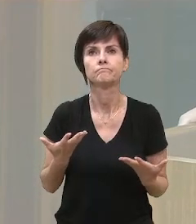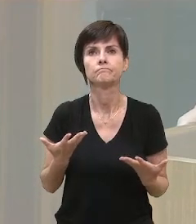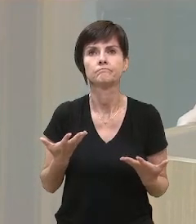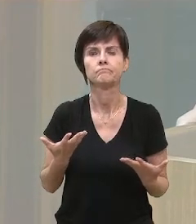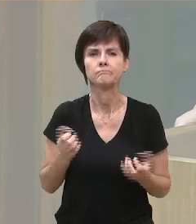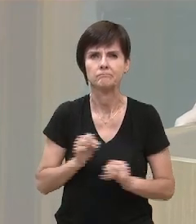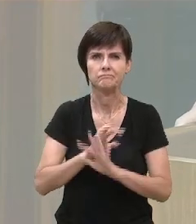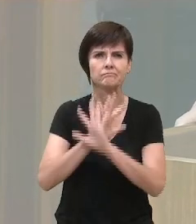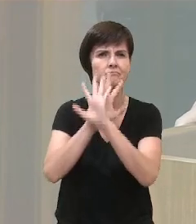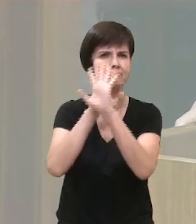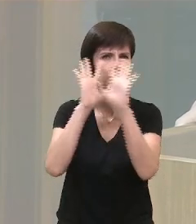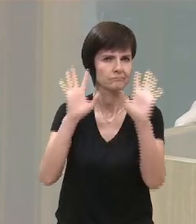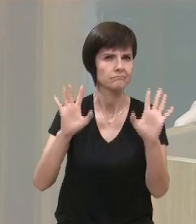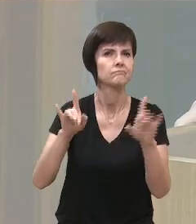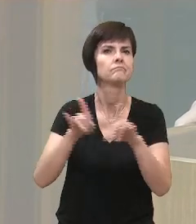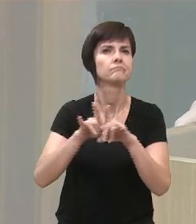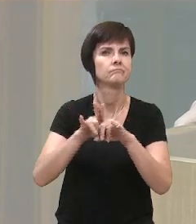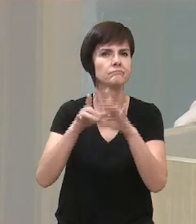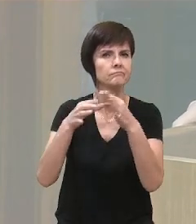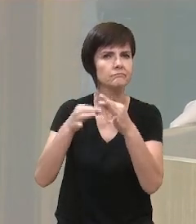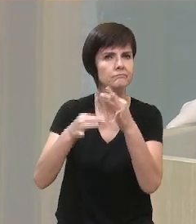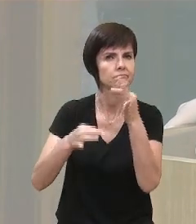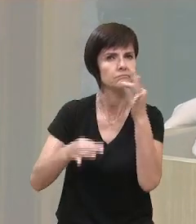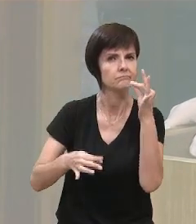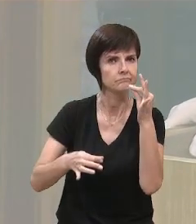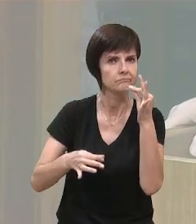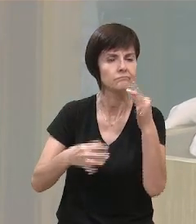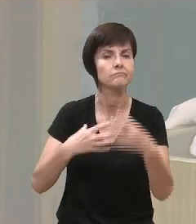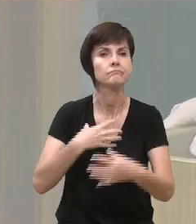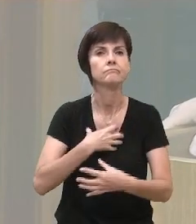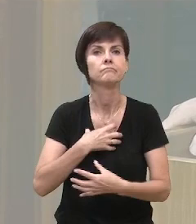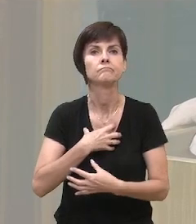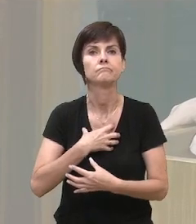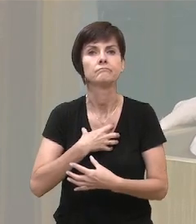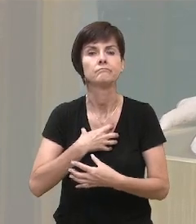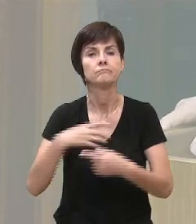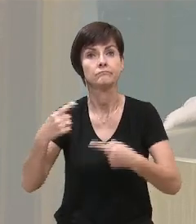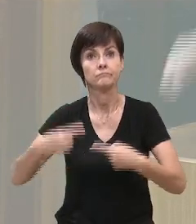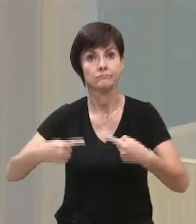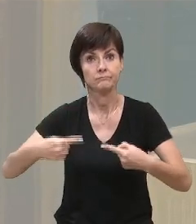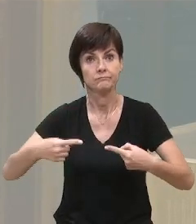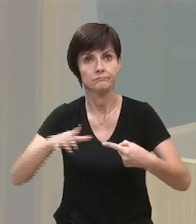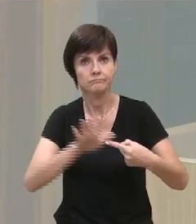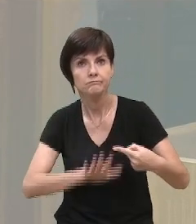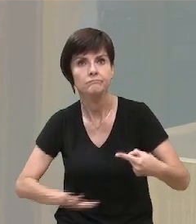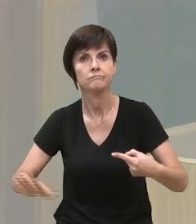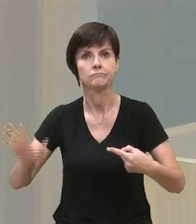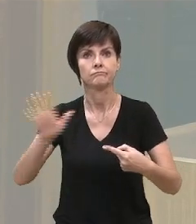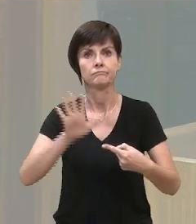ilustrativa e também de uma forma de um amplo debate,